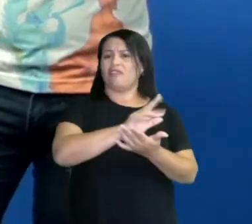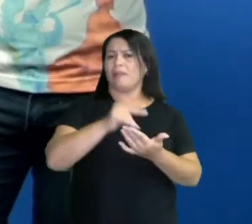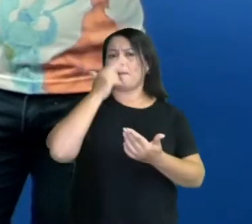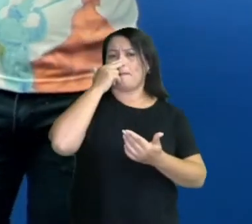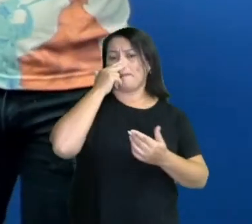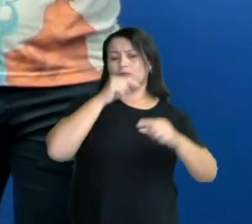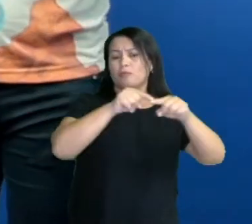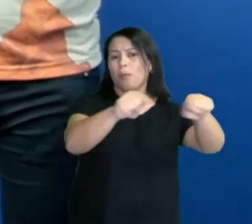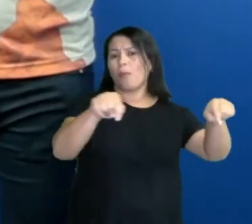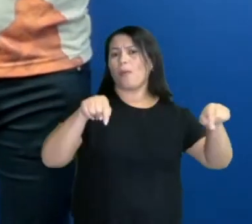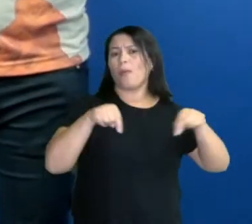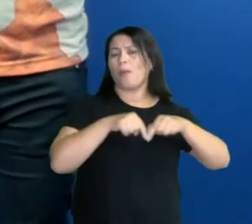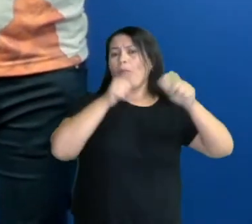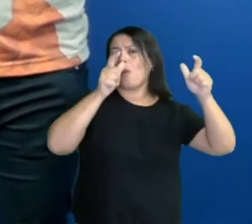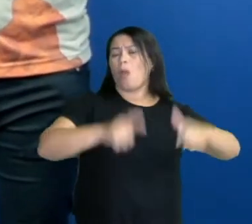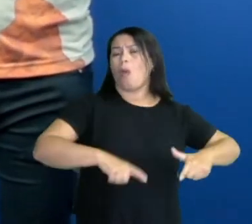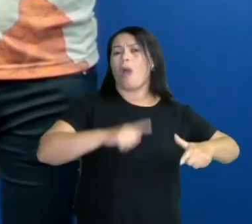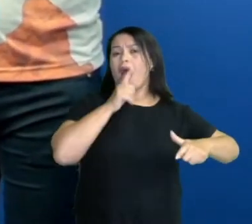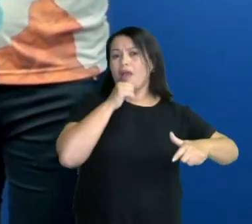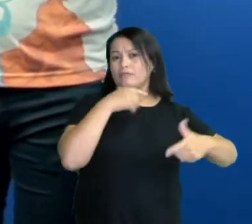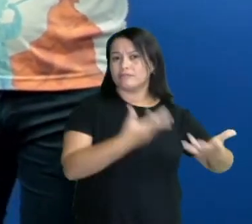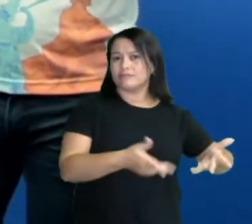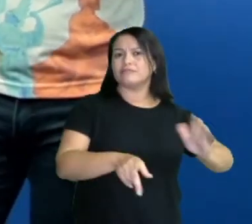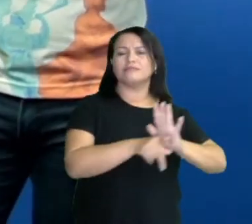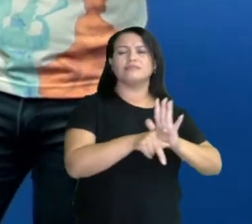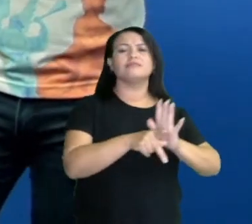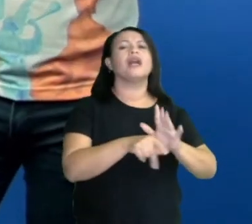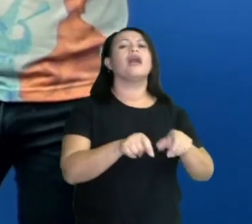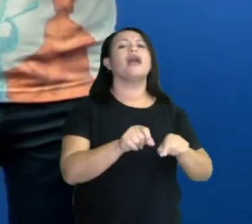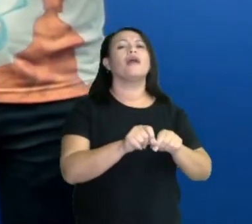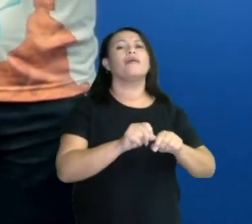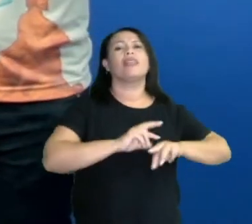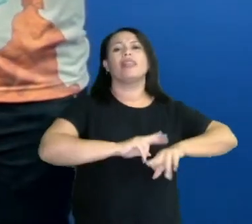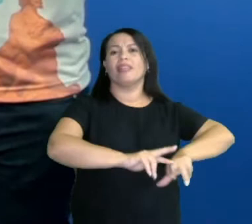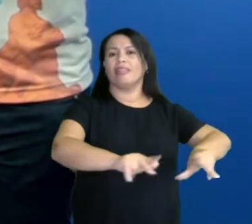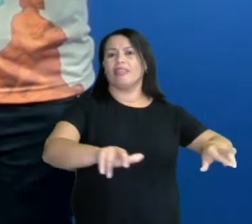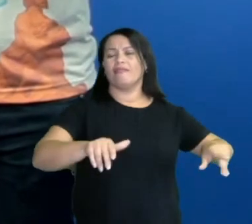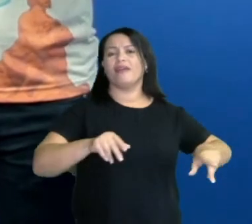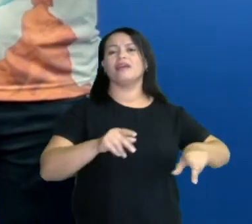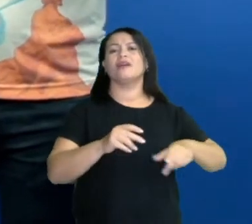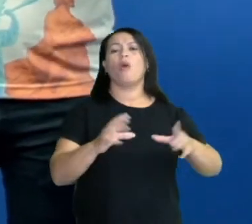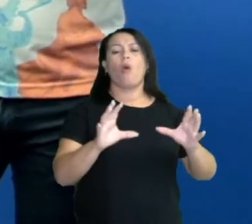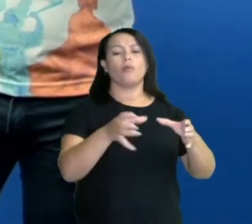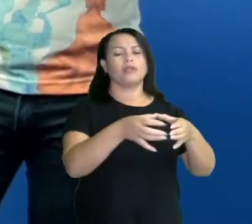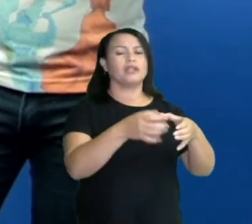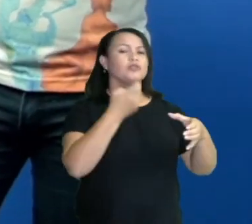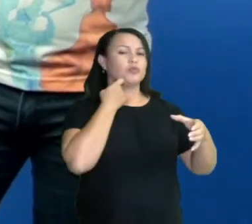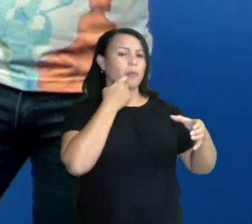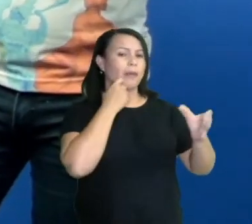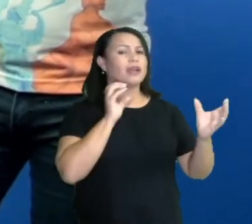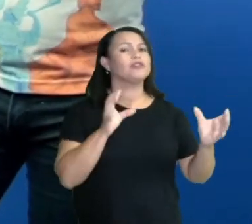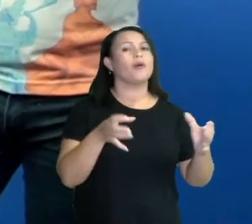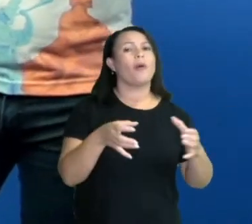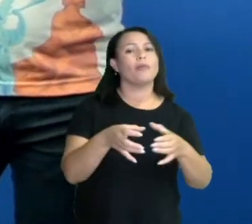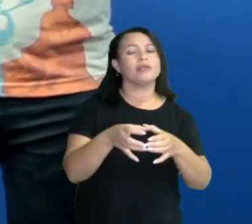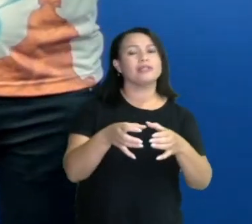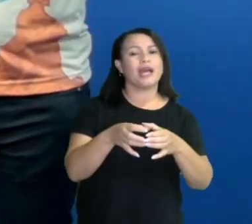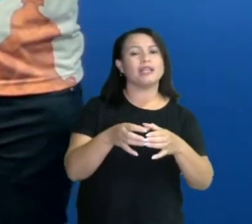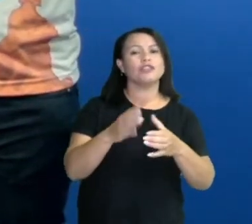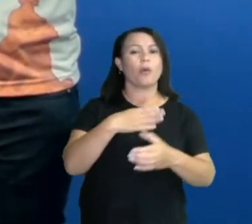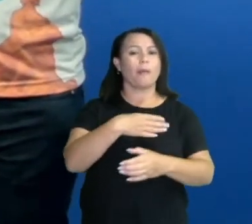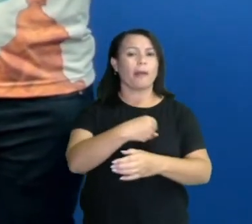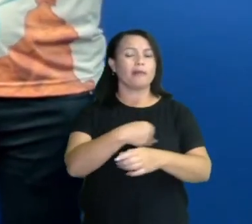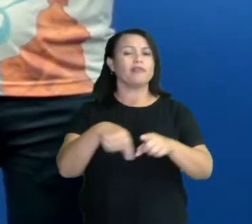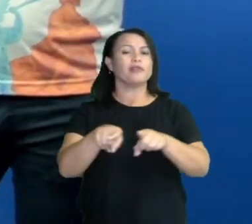região. Diversas populações formando comunidades. As comunidades dos peixes, as comunidades dos mamíferos,